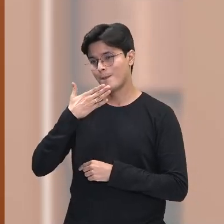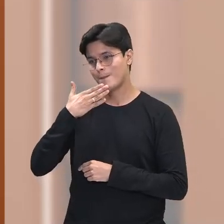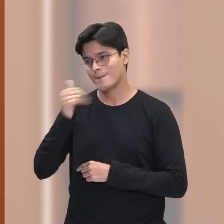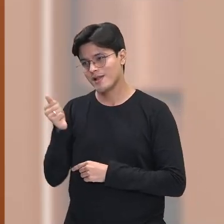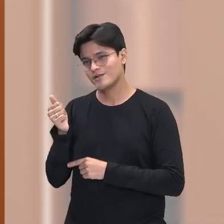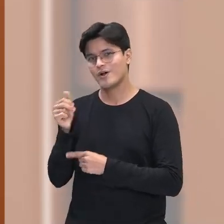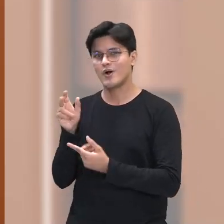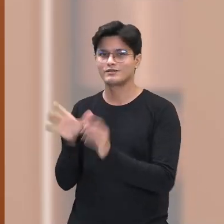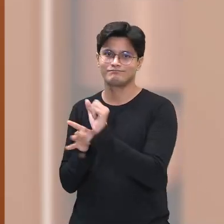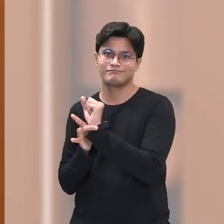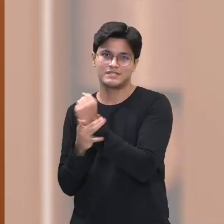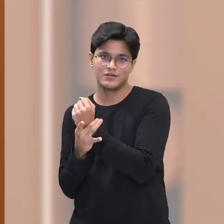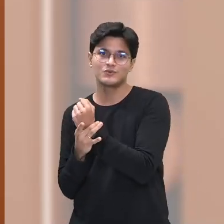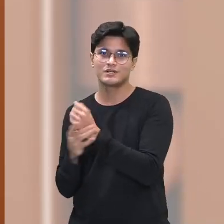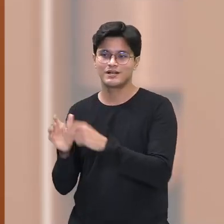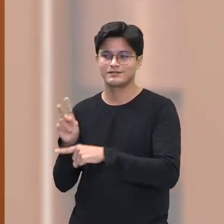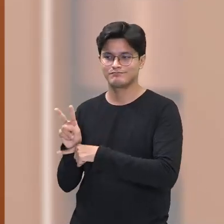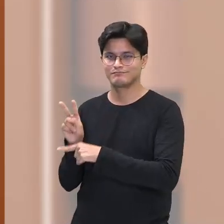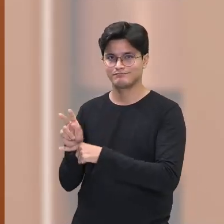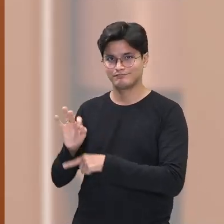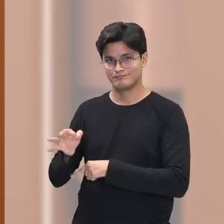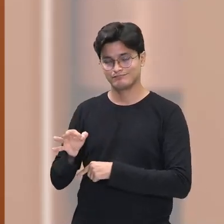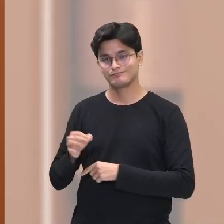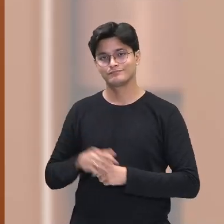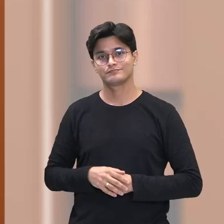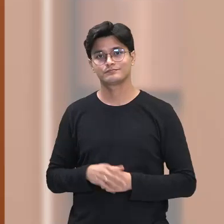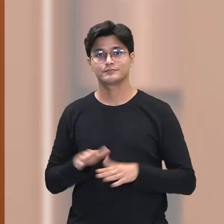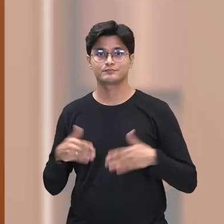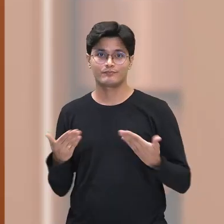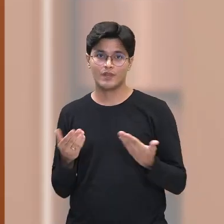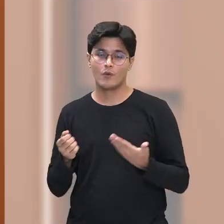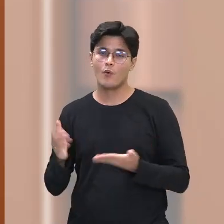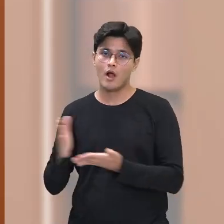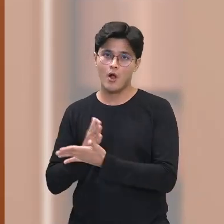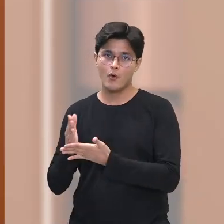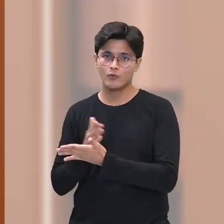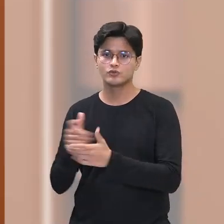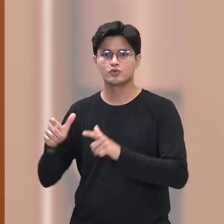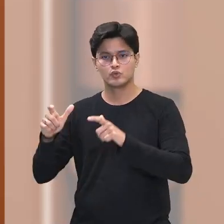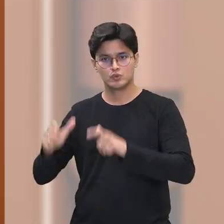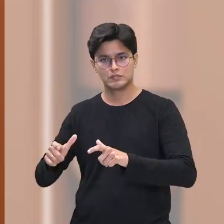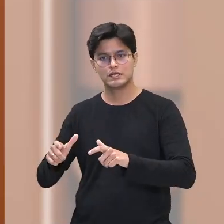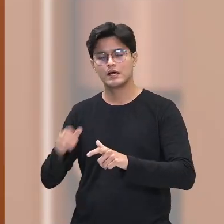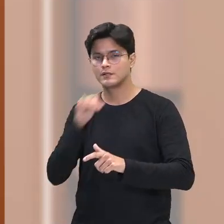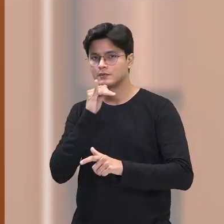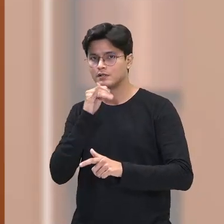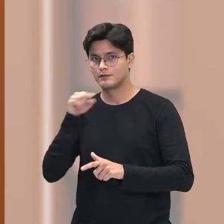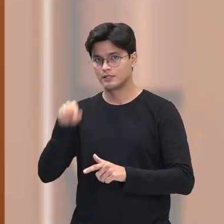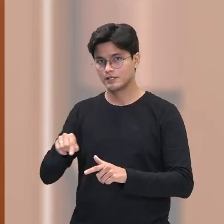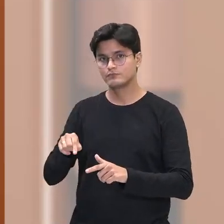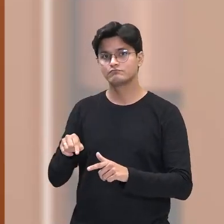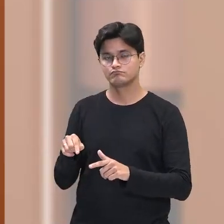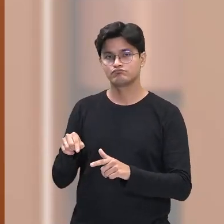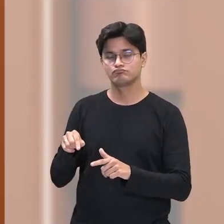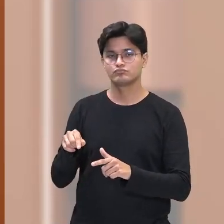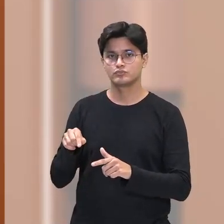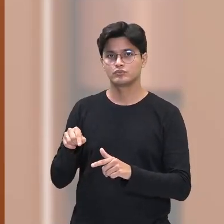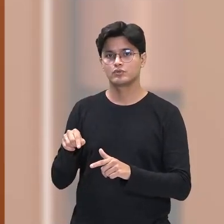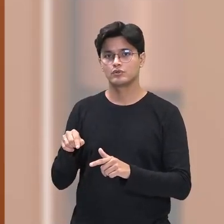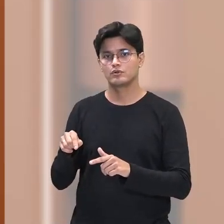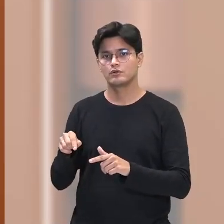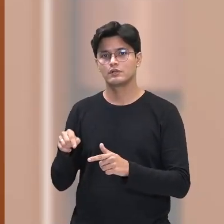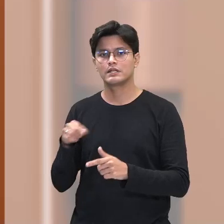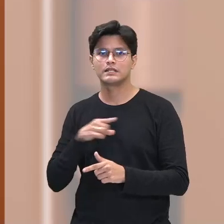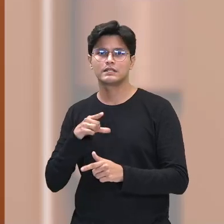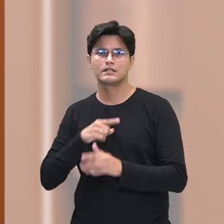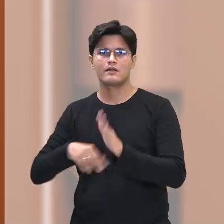da segurança. Inclusive tem lugares que são reordenados, as atividades são reordenadas, novas